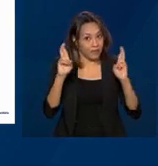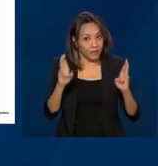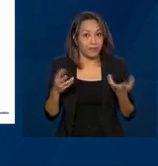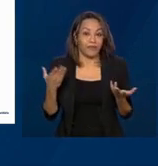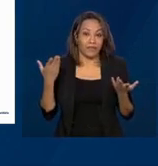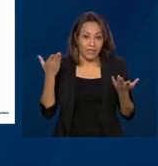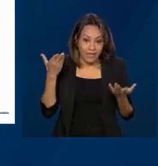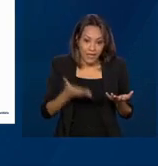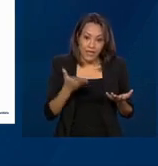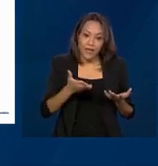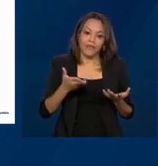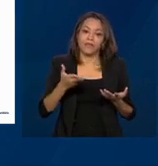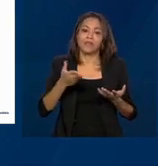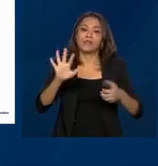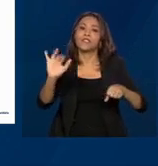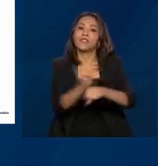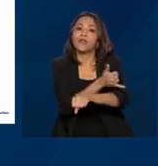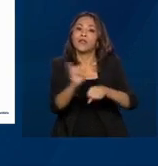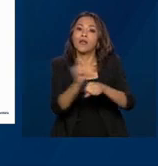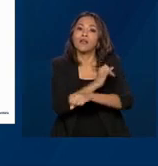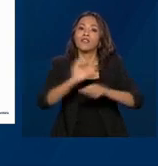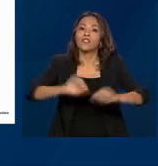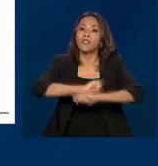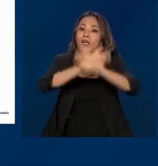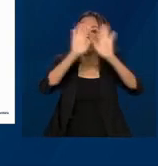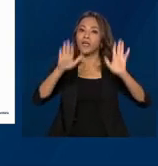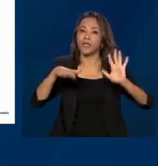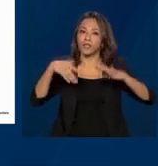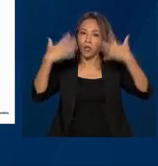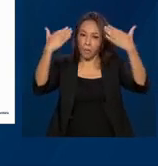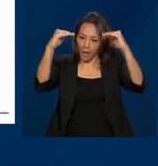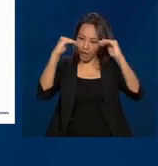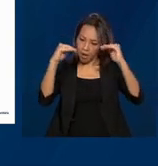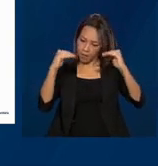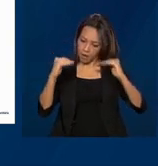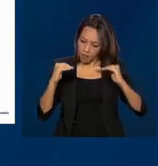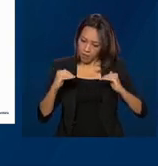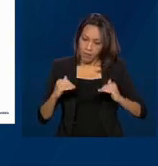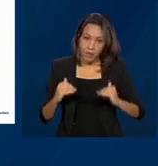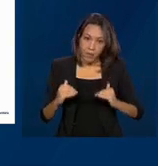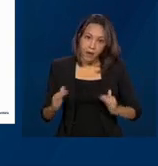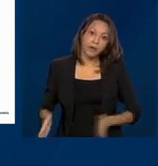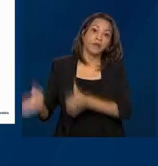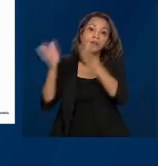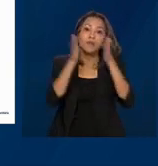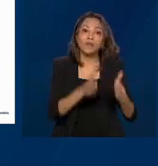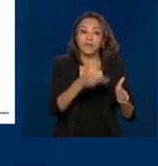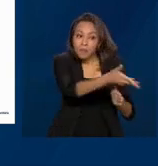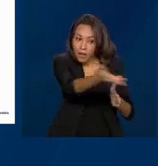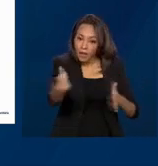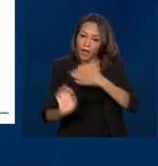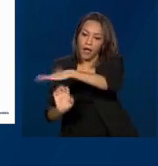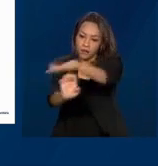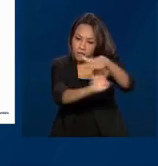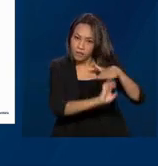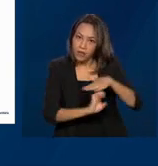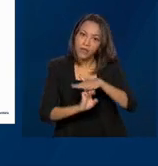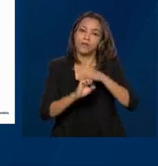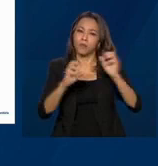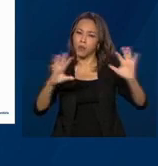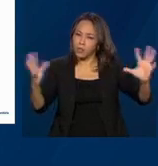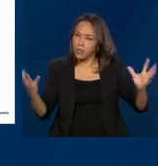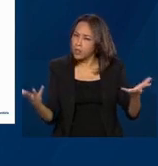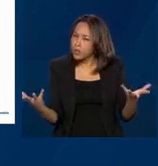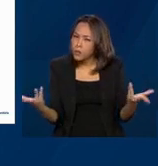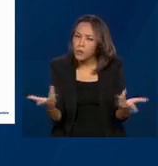essas ferramentas de transparência, tanto da nossa parte quanto dos desenvolvedores de vacina, possam ser aprimoradas